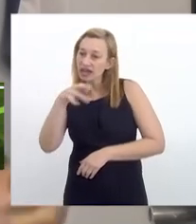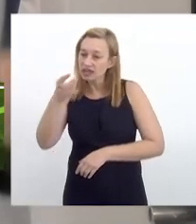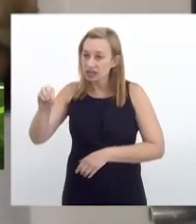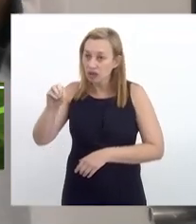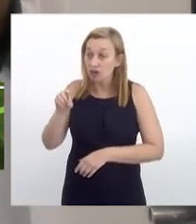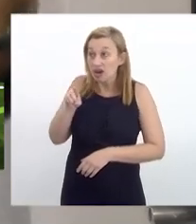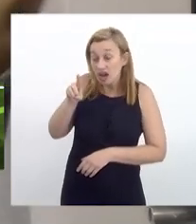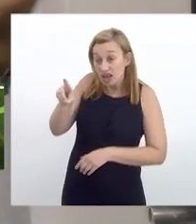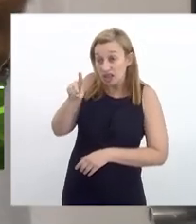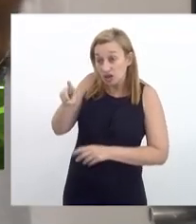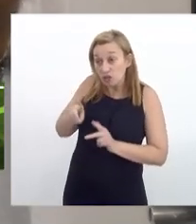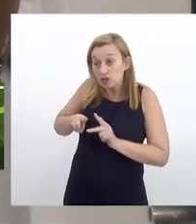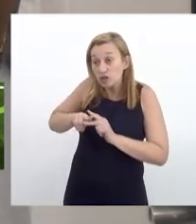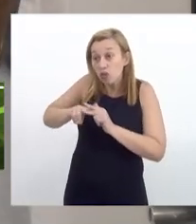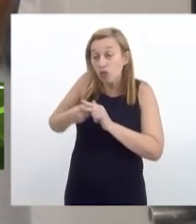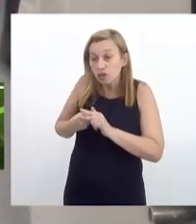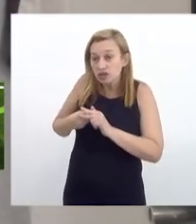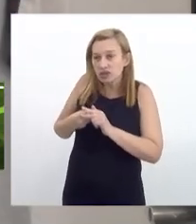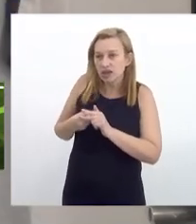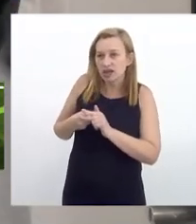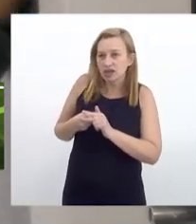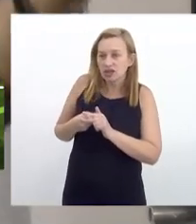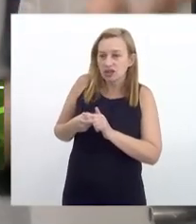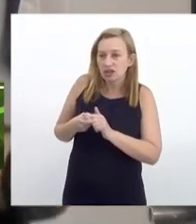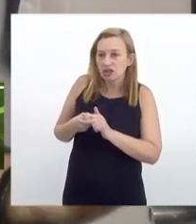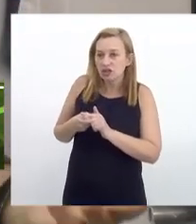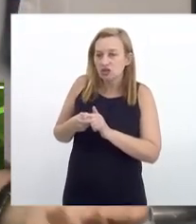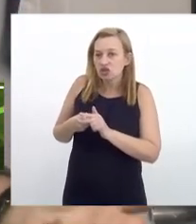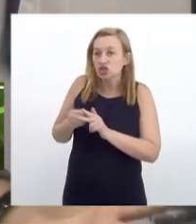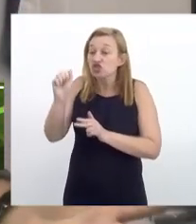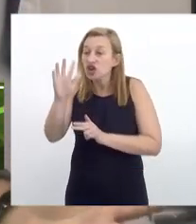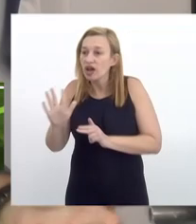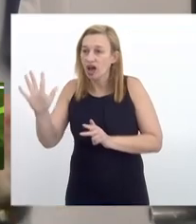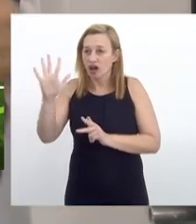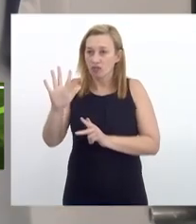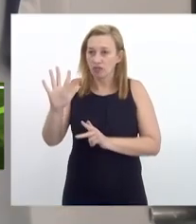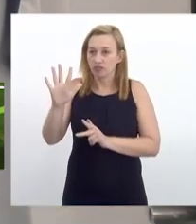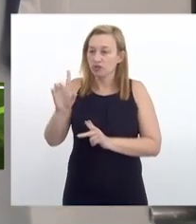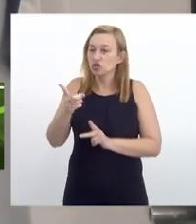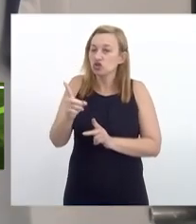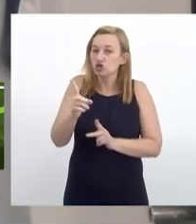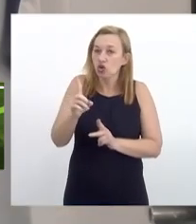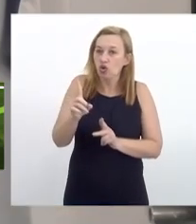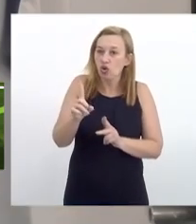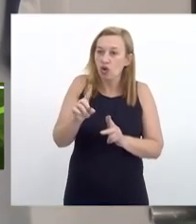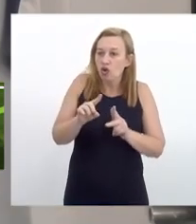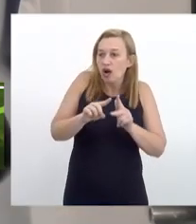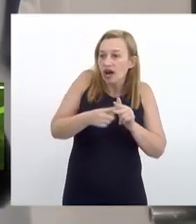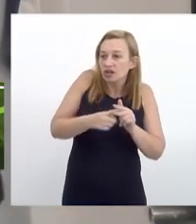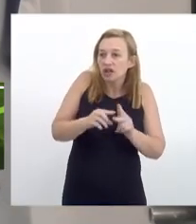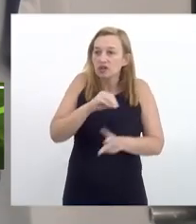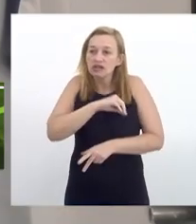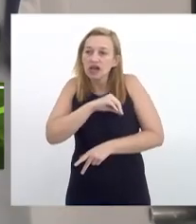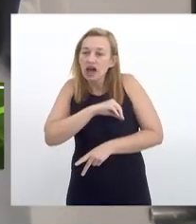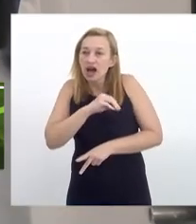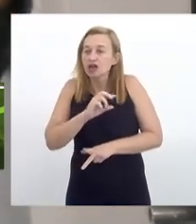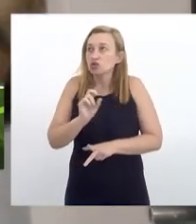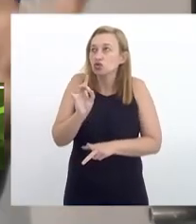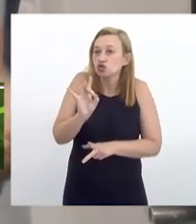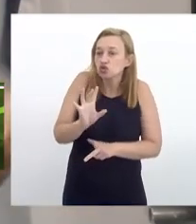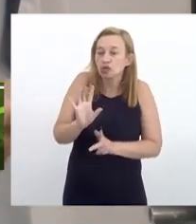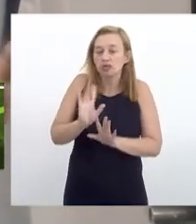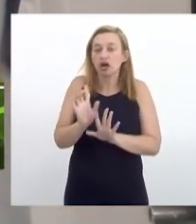Quando você Reajusta Ela reajusta De uma forma geral Ela não reajusta Só o salário base Ou só Ela